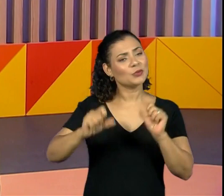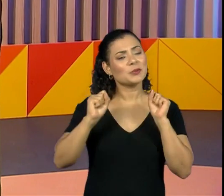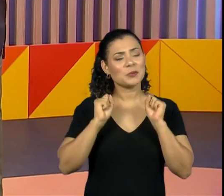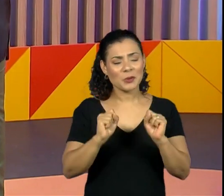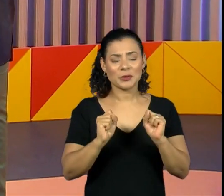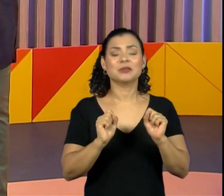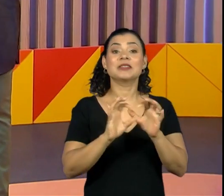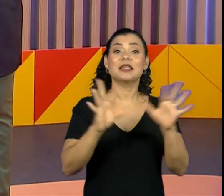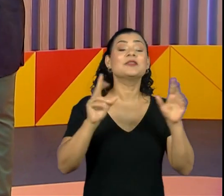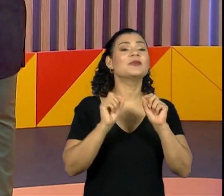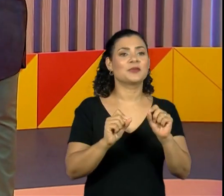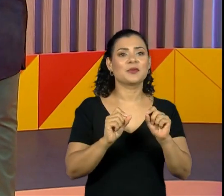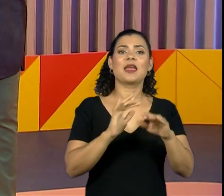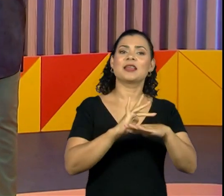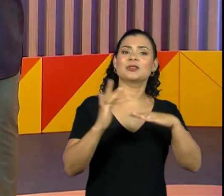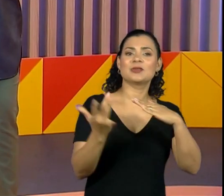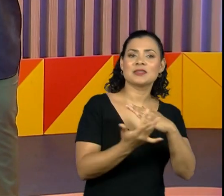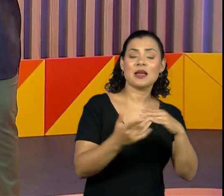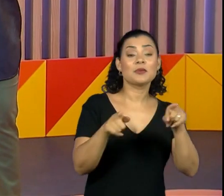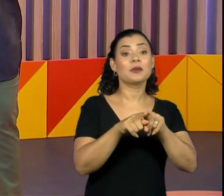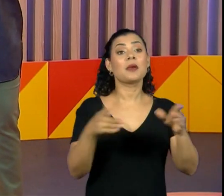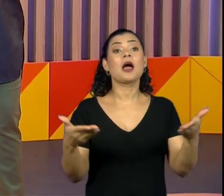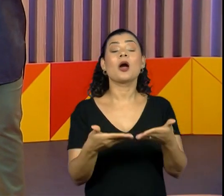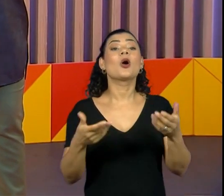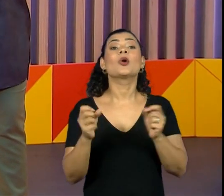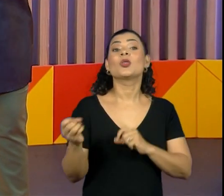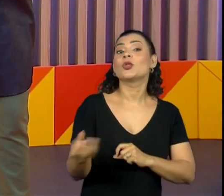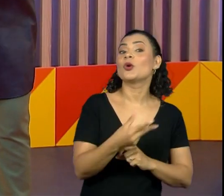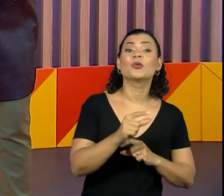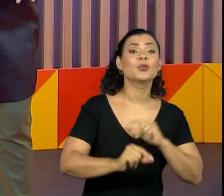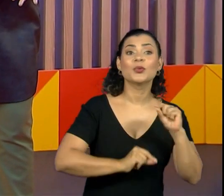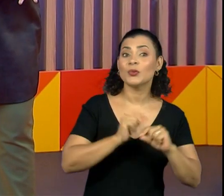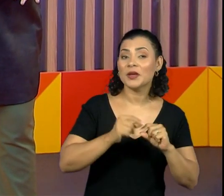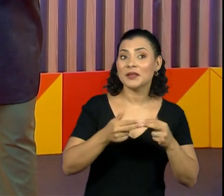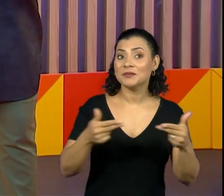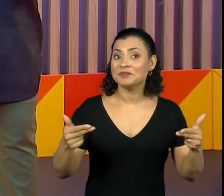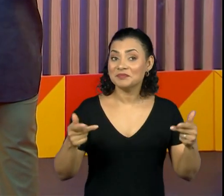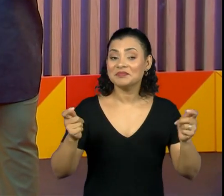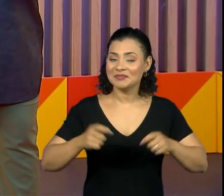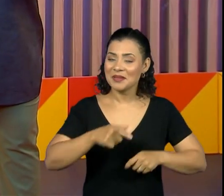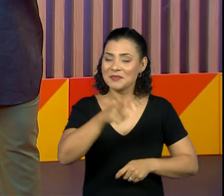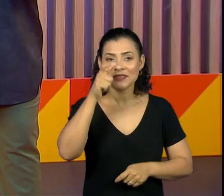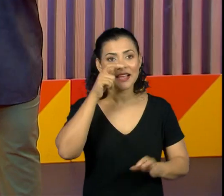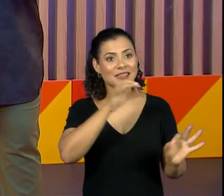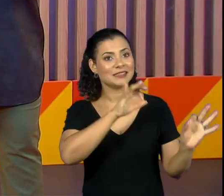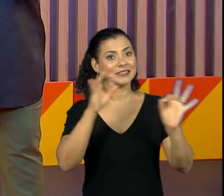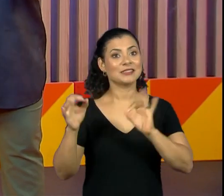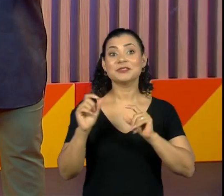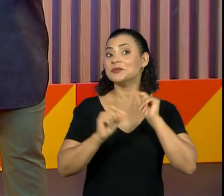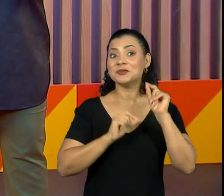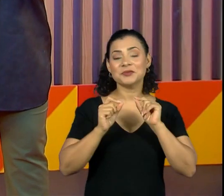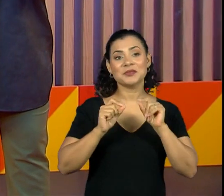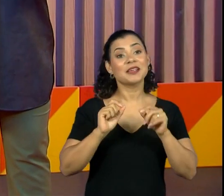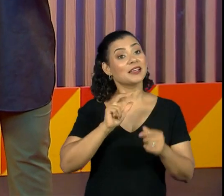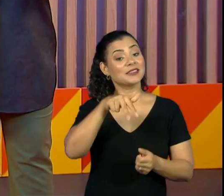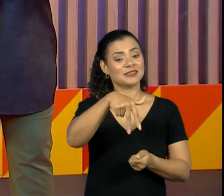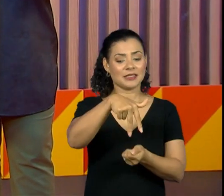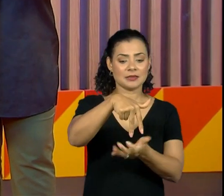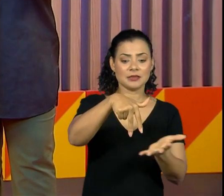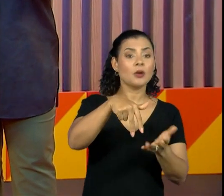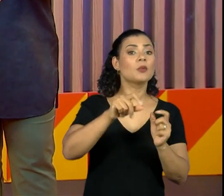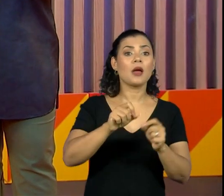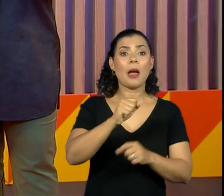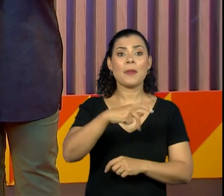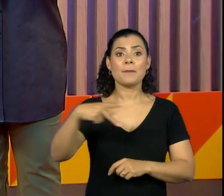conteúdo acessando as nossas redes sociais. E agora, olha, tem mais uma maneira de você assistir ao Estação Livre, que é